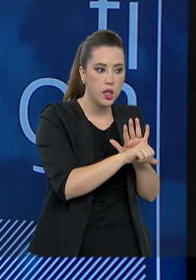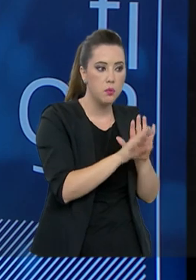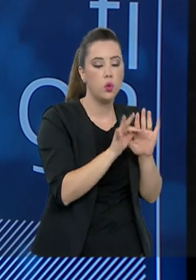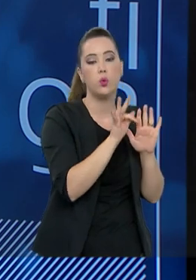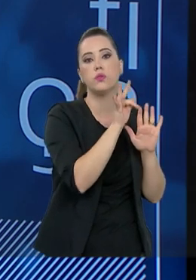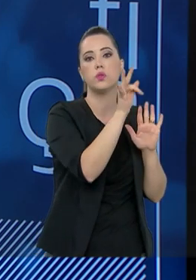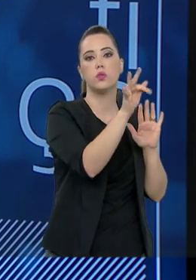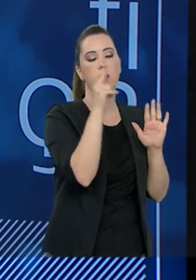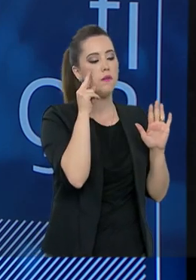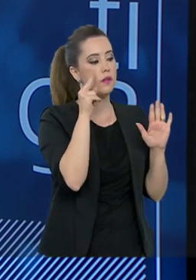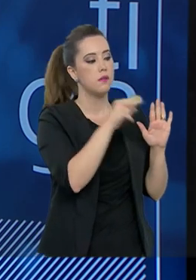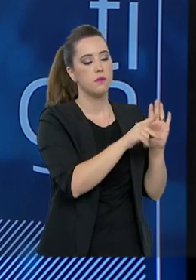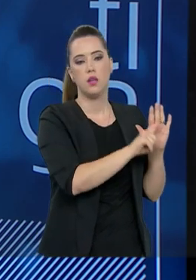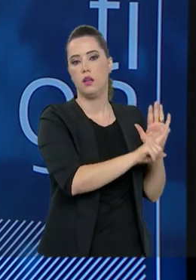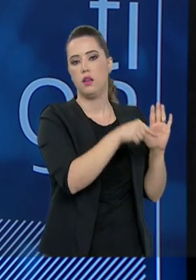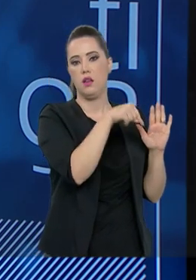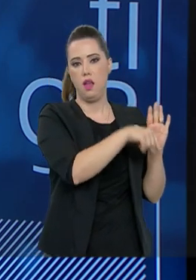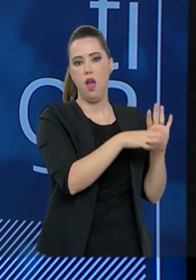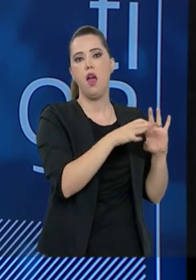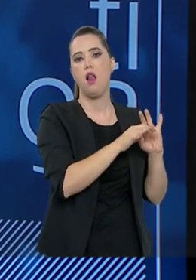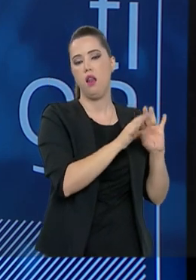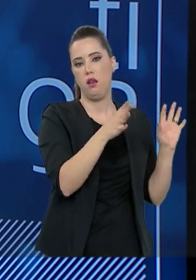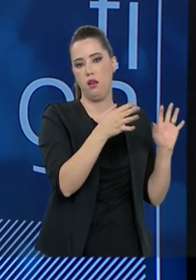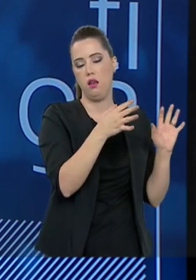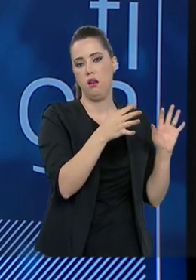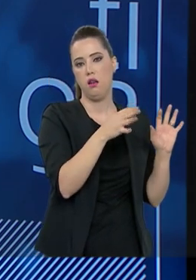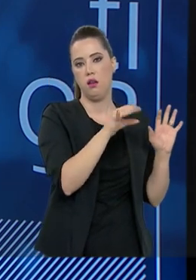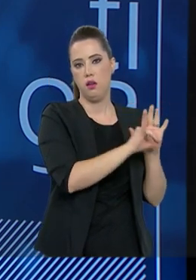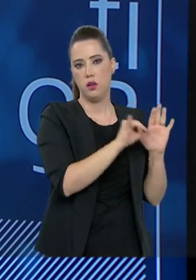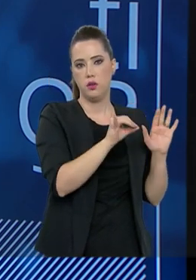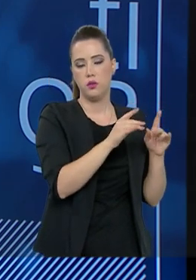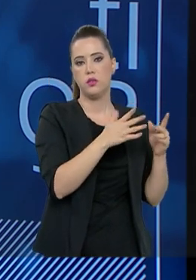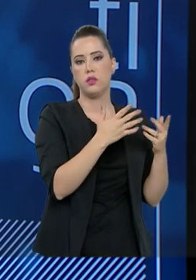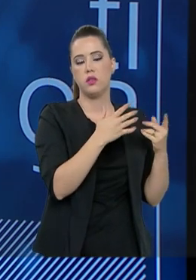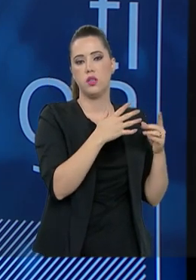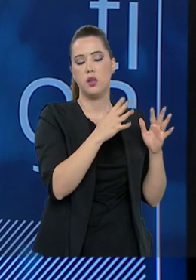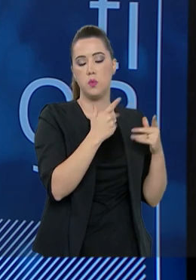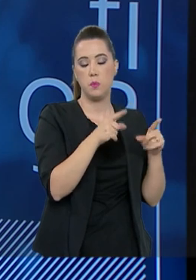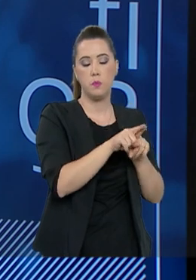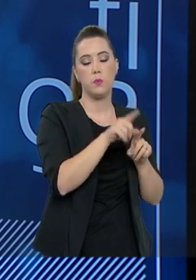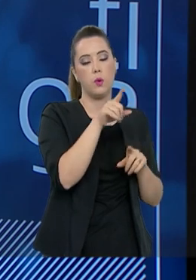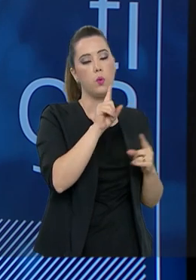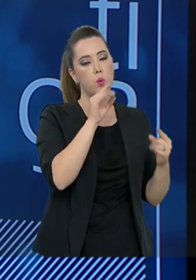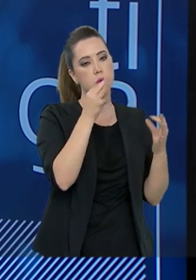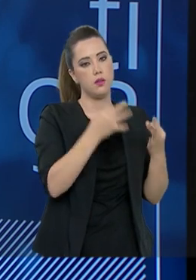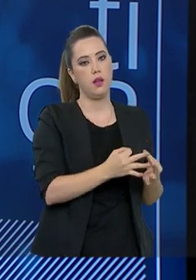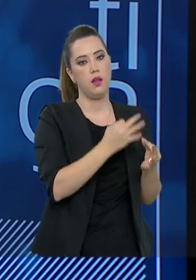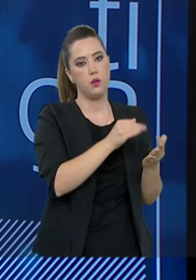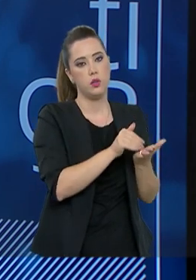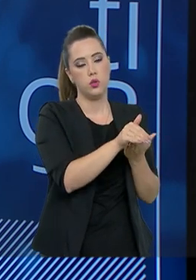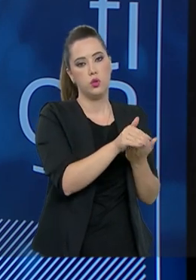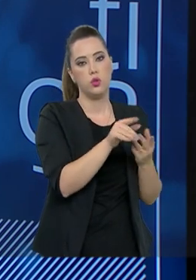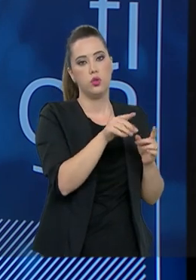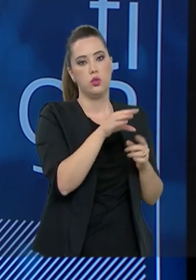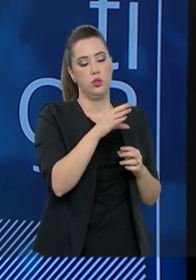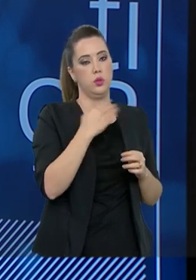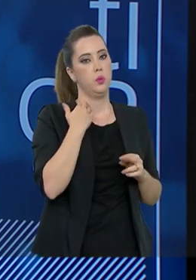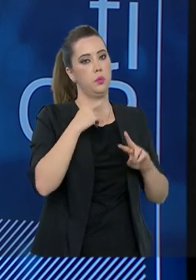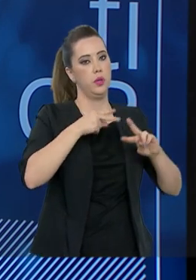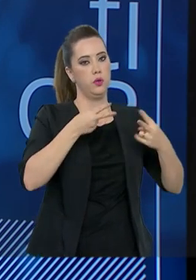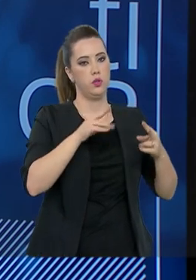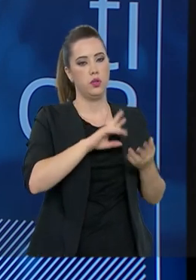no processo, ela acaba sendo inocentada. Então, o ideal é que se exclua essa pessoa do banco de dados. Vários